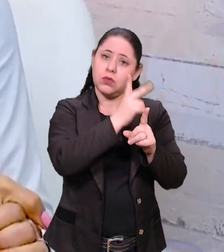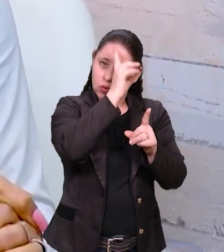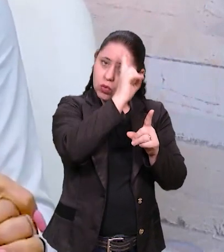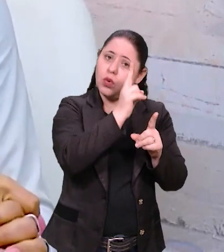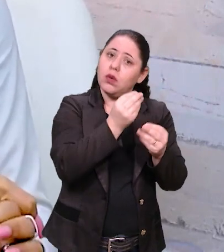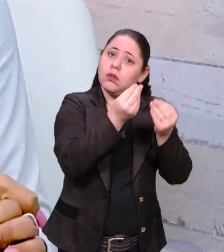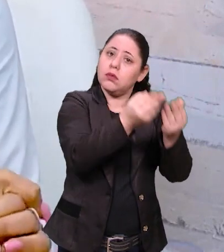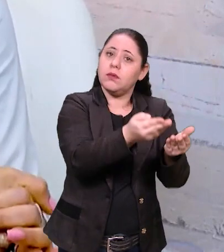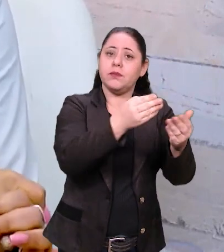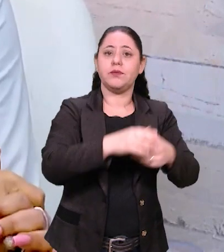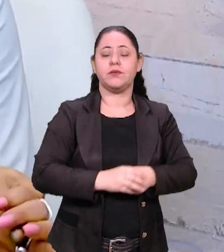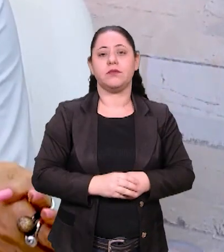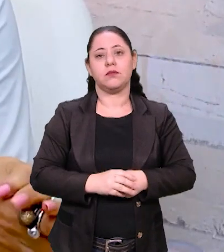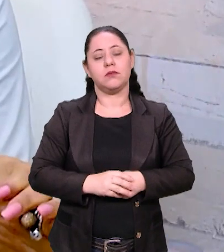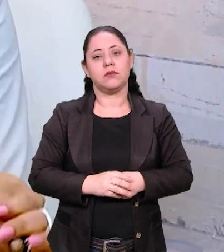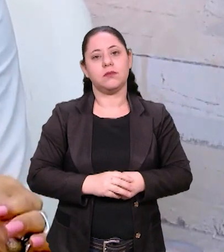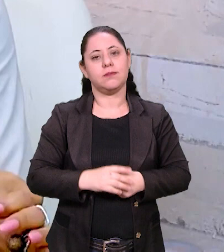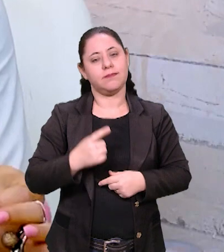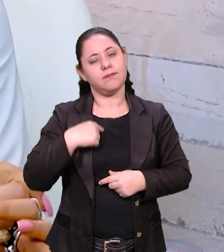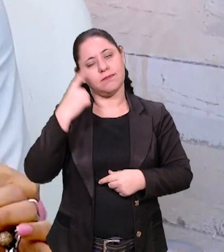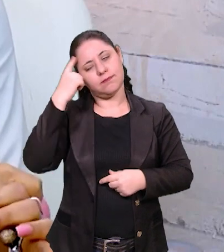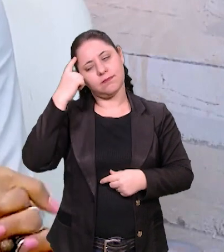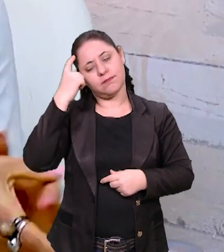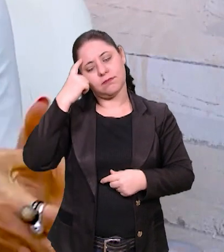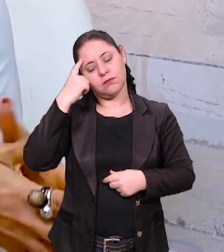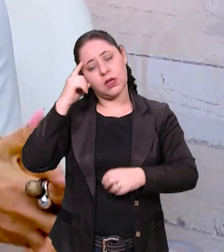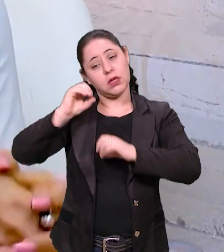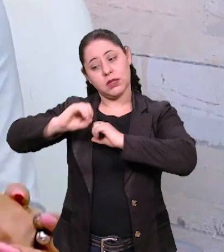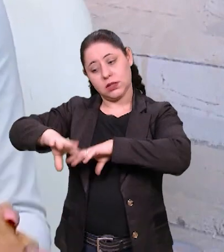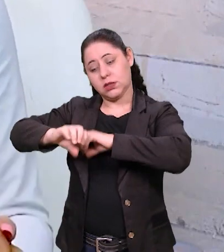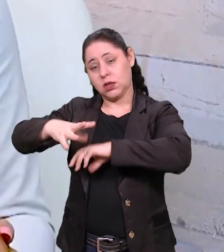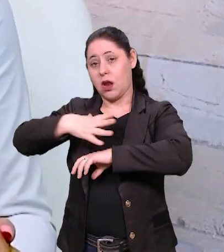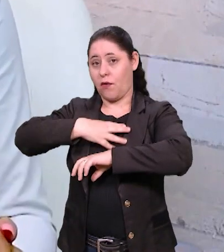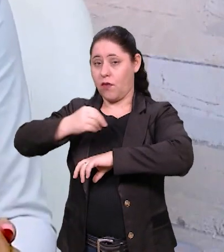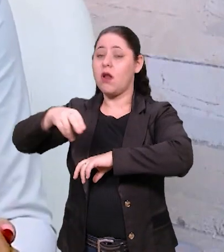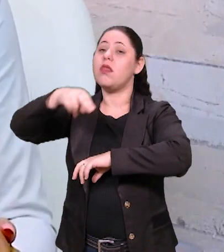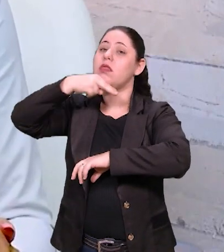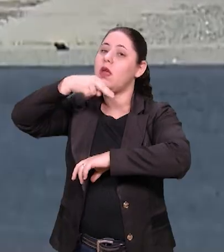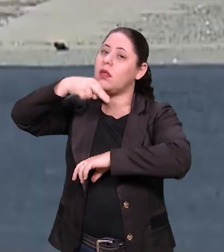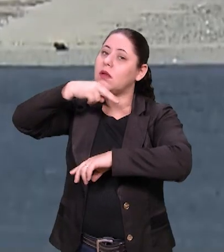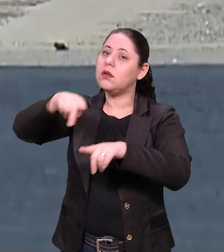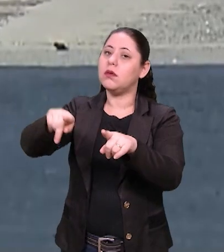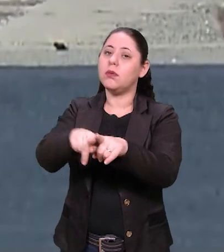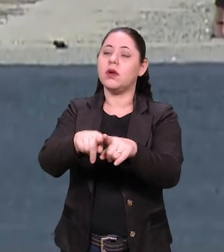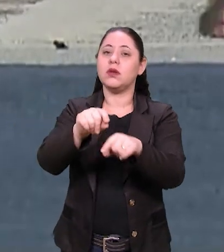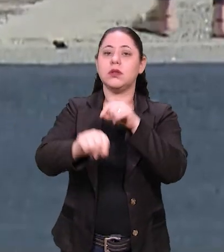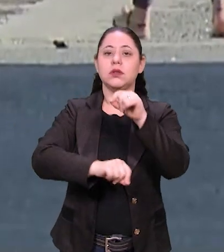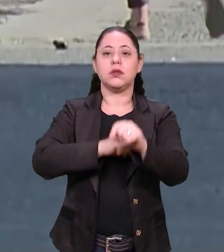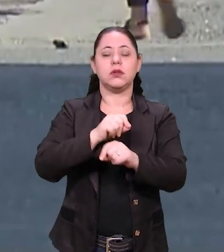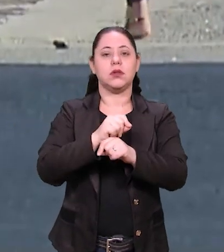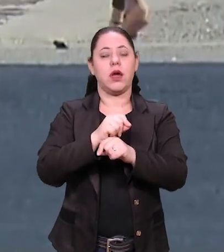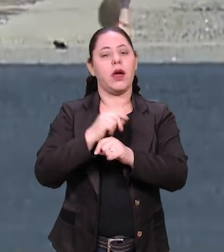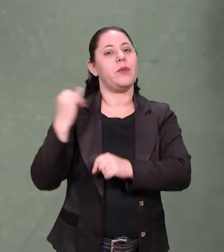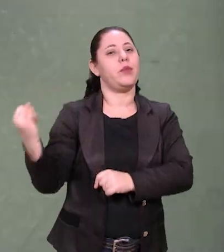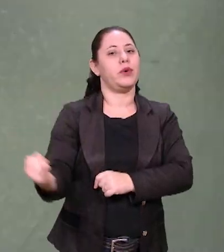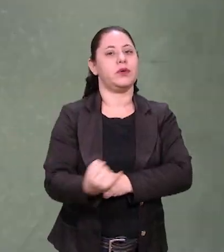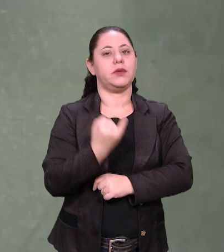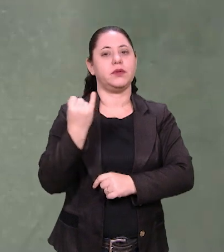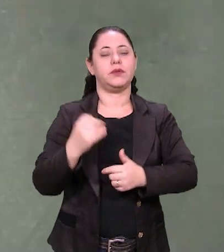eu passo isso para os meus filhos, passo isso para os meus netos, então eu acho que isso é válido, né? Eu acho que os brasileiros,